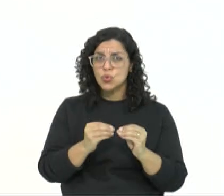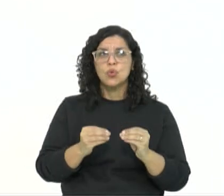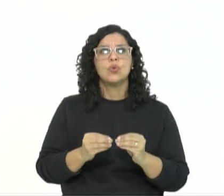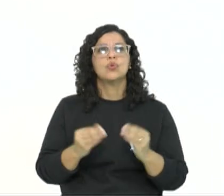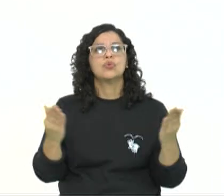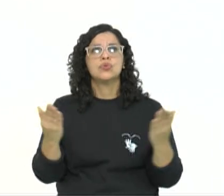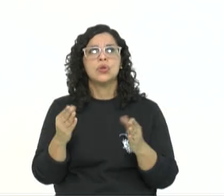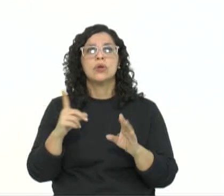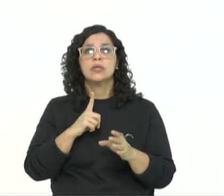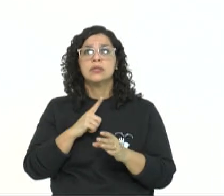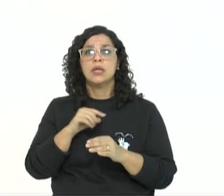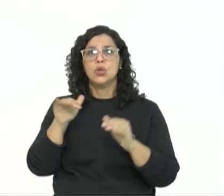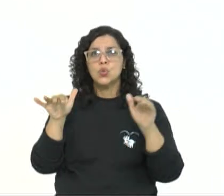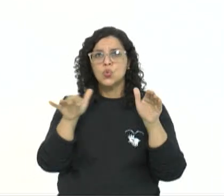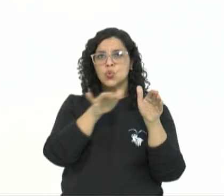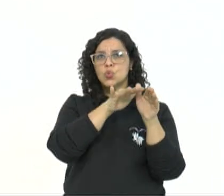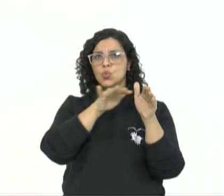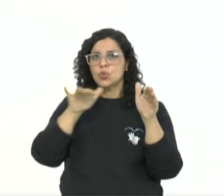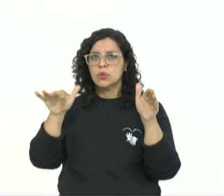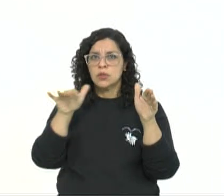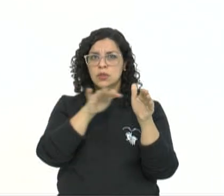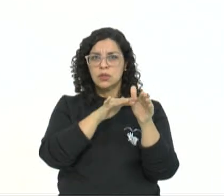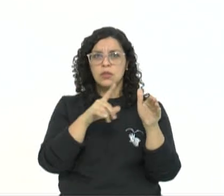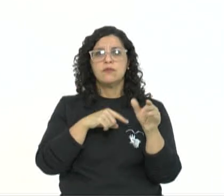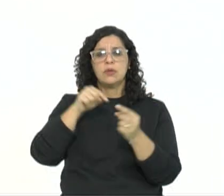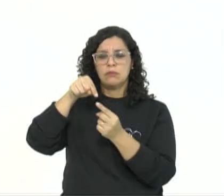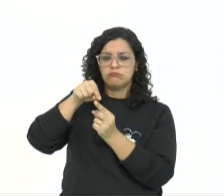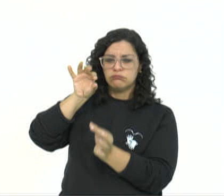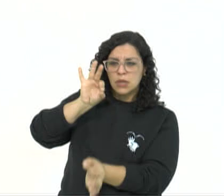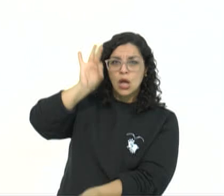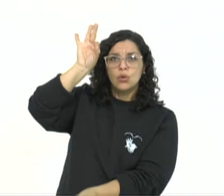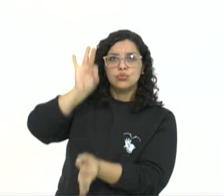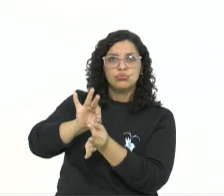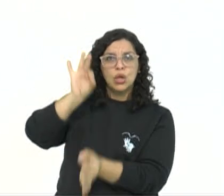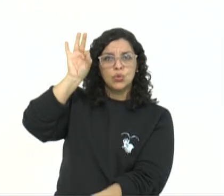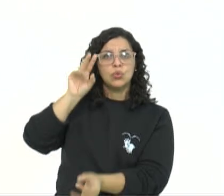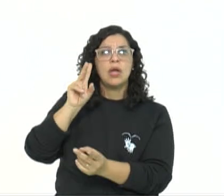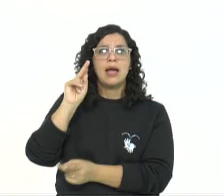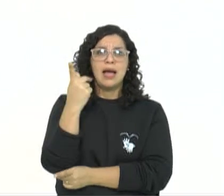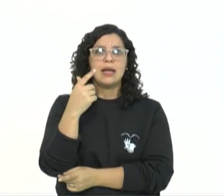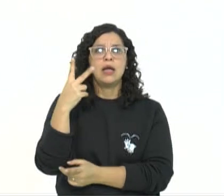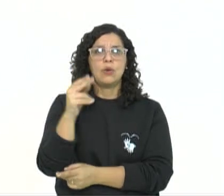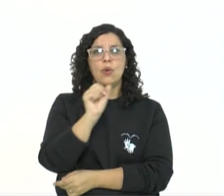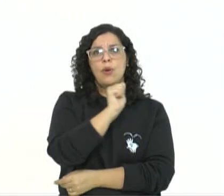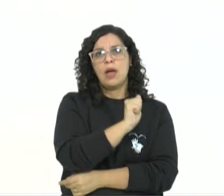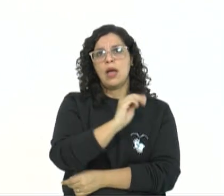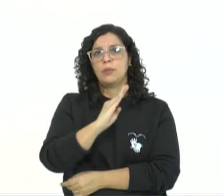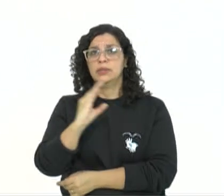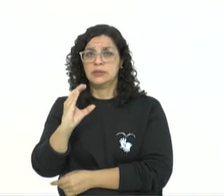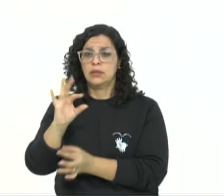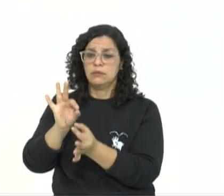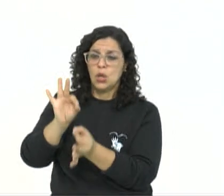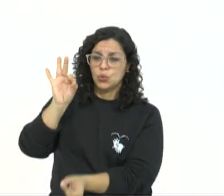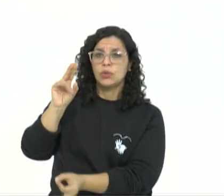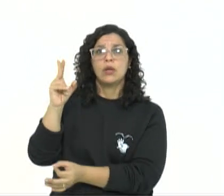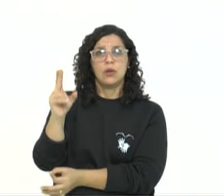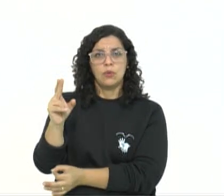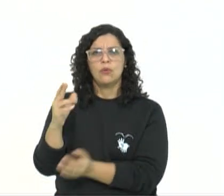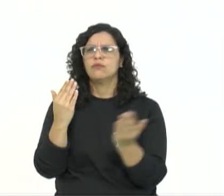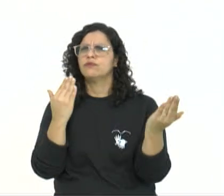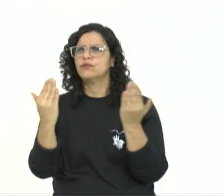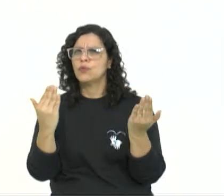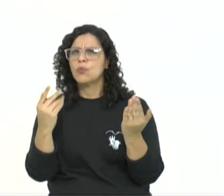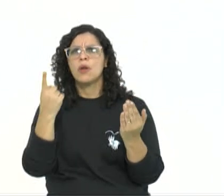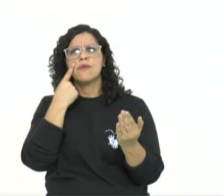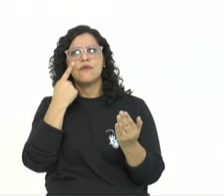em todos eles, o nível do líquido atinge a mesma altura, ou seja, eu tenho líquido A, B e C. Compare